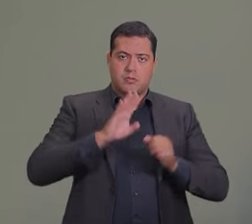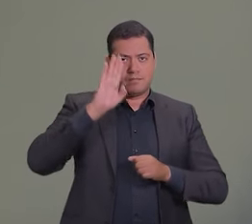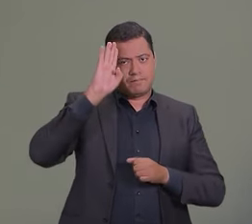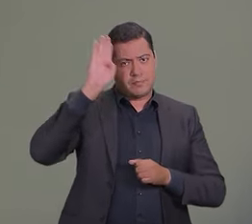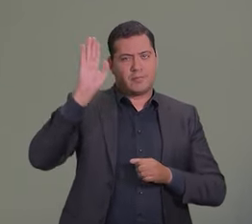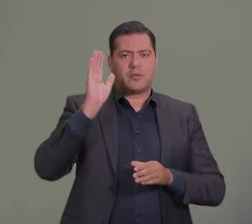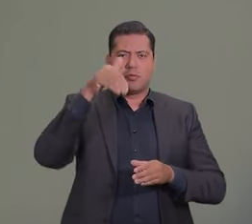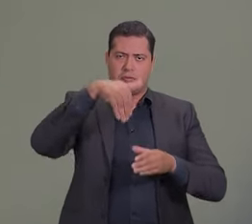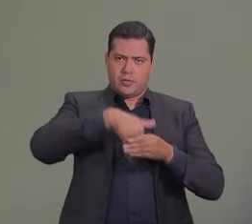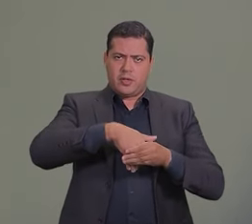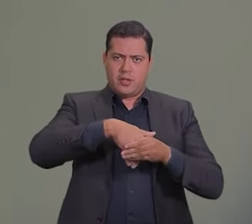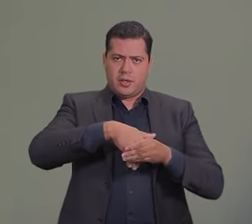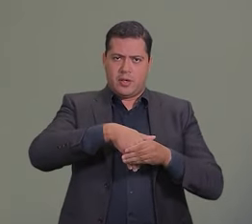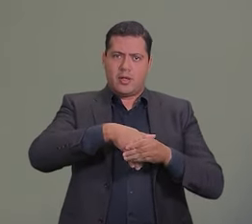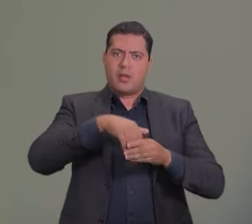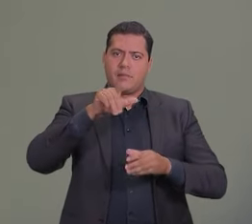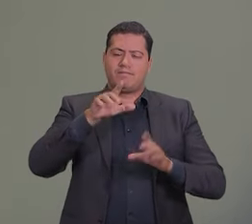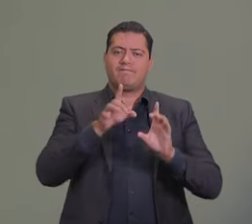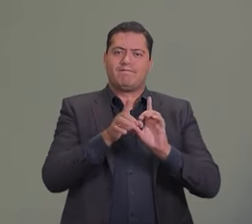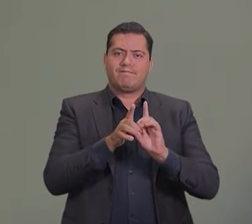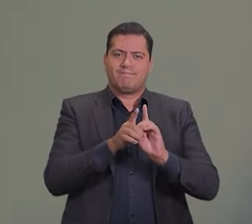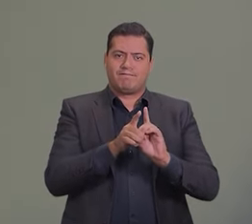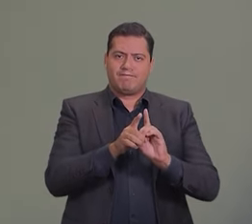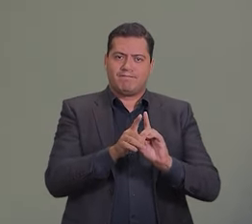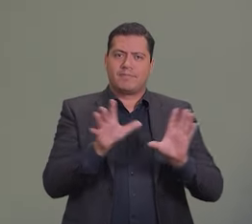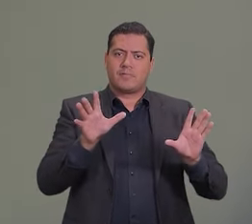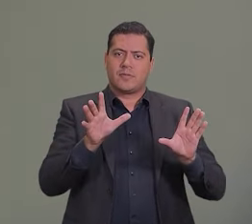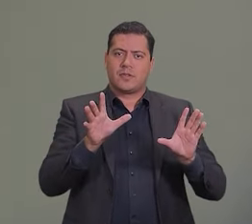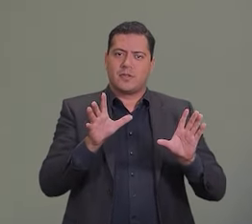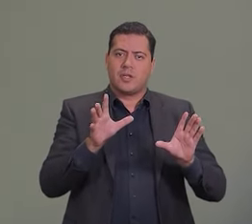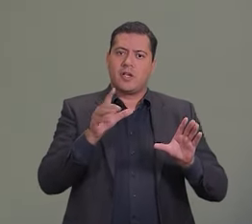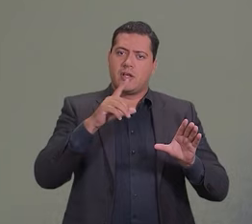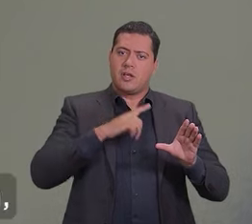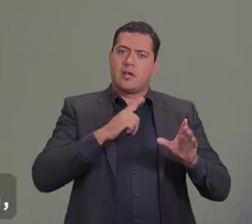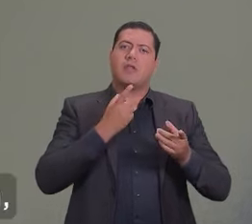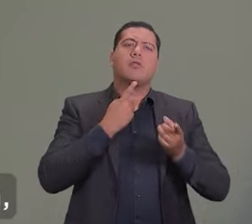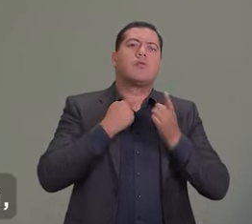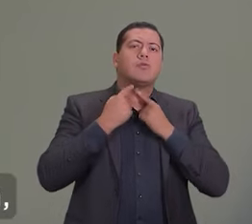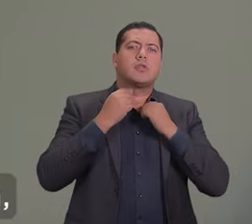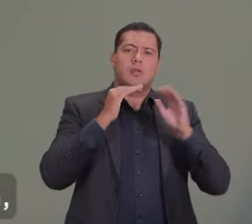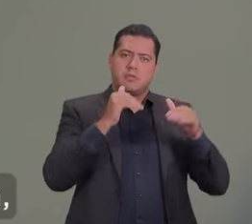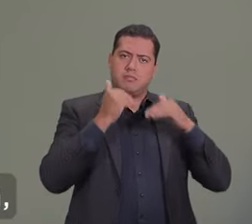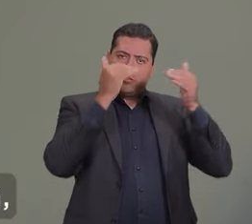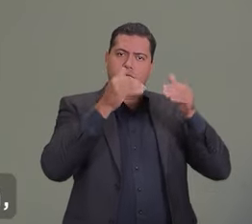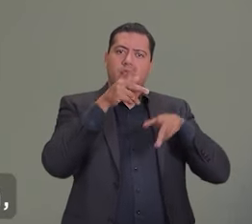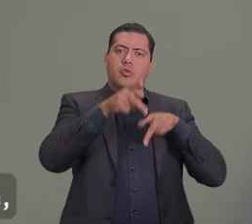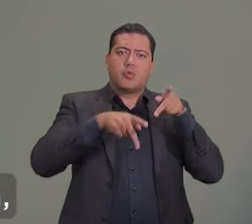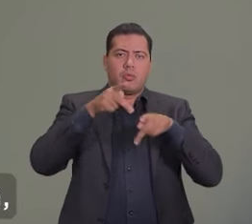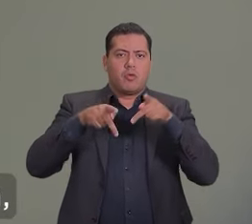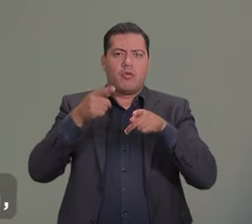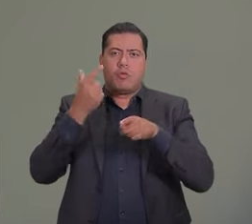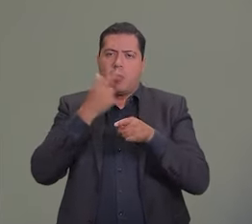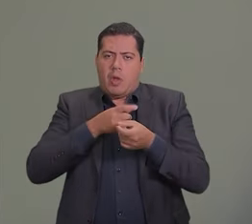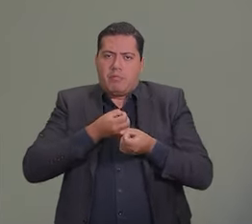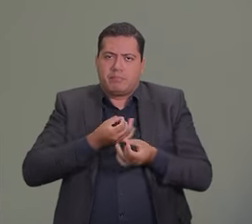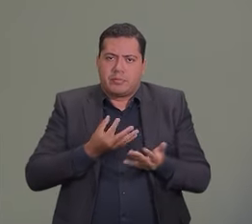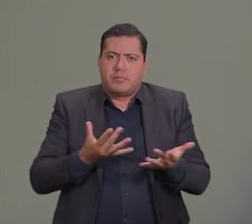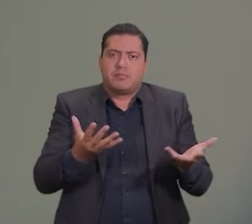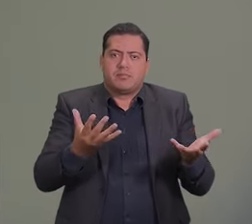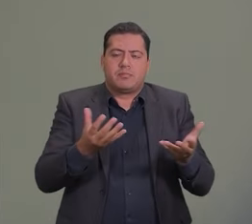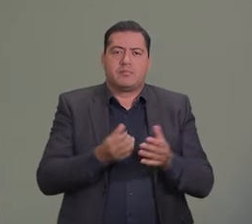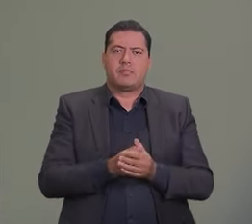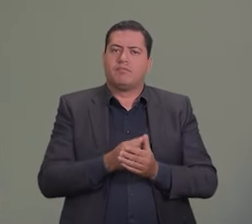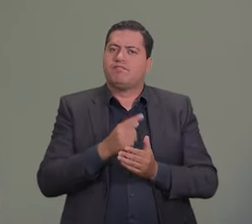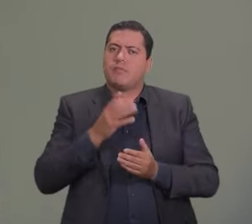democracia, baseada na soberania do povo, florescesse. Em nenhum outro momento da vida política, cada cidadã,